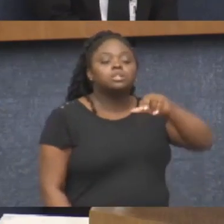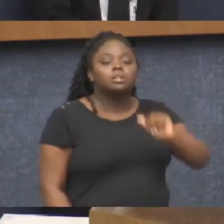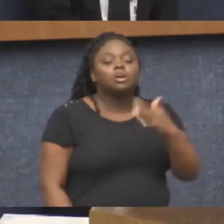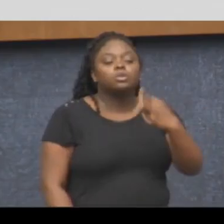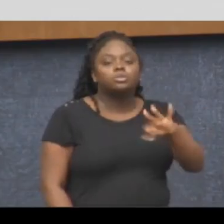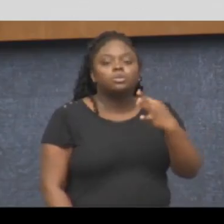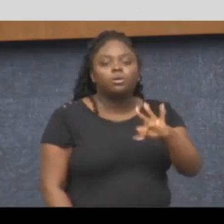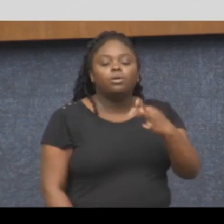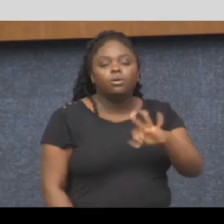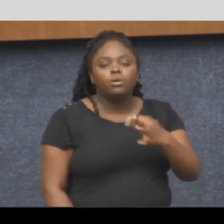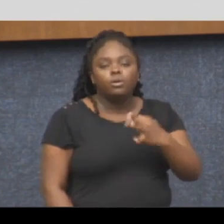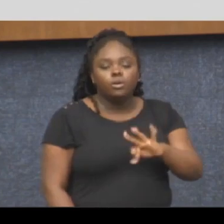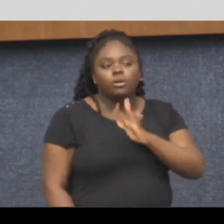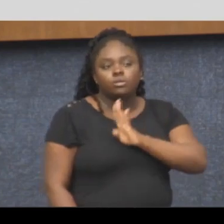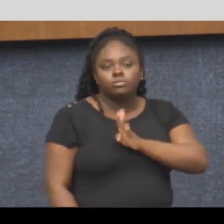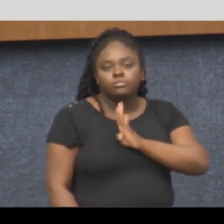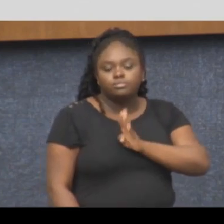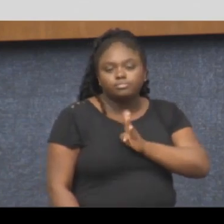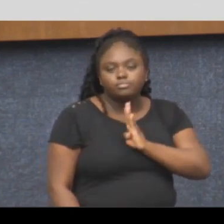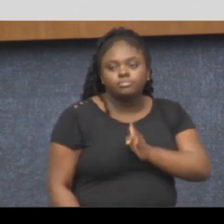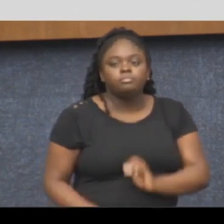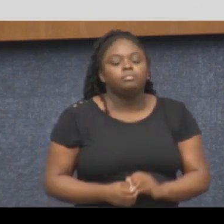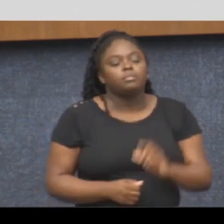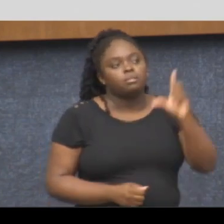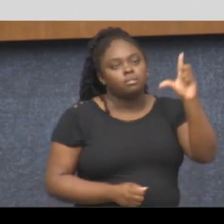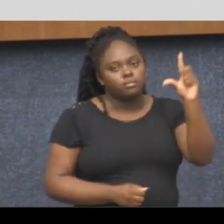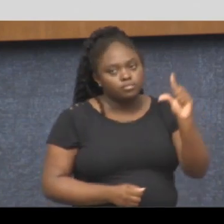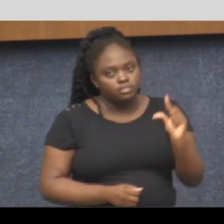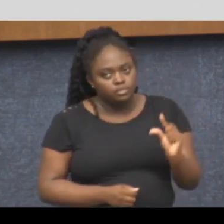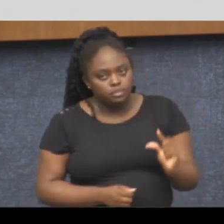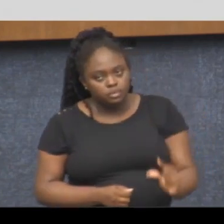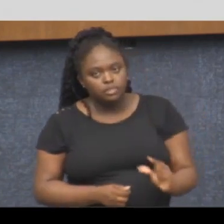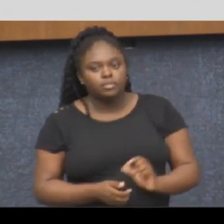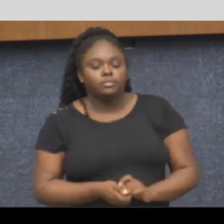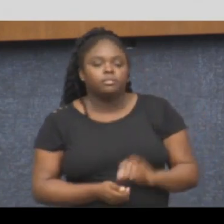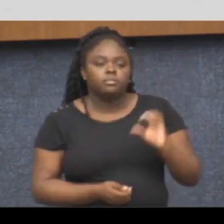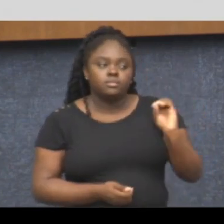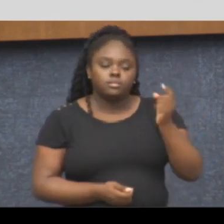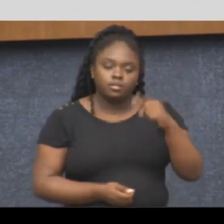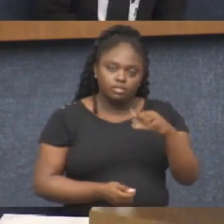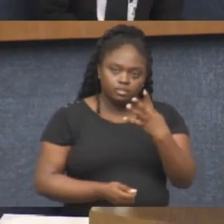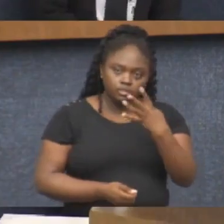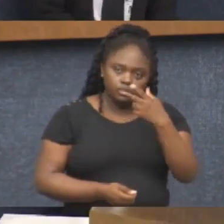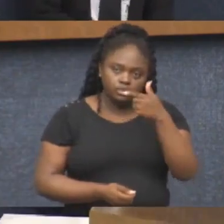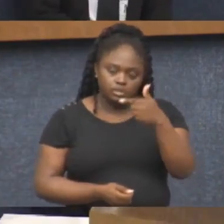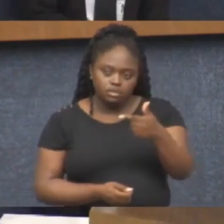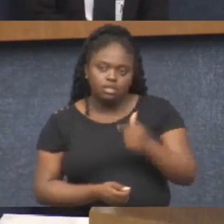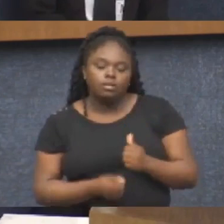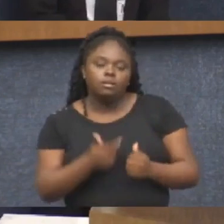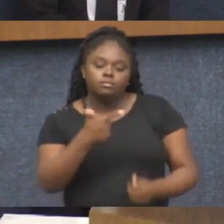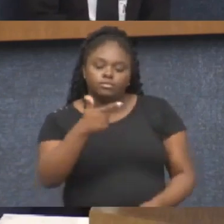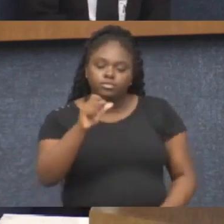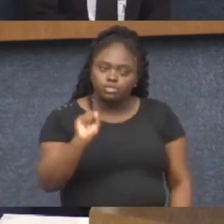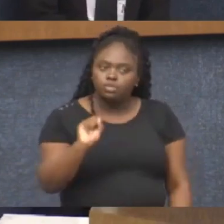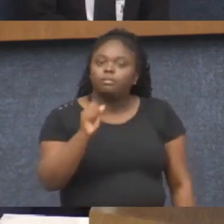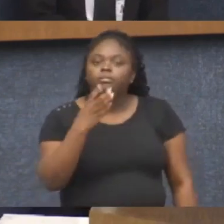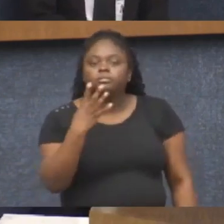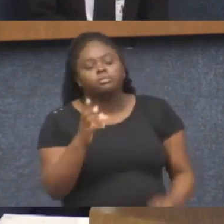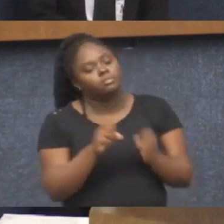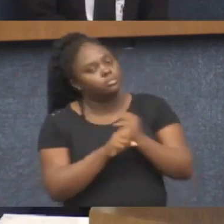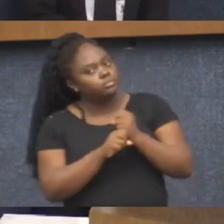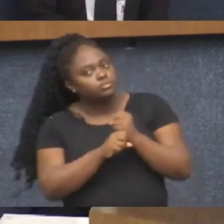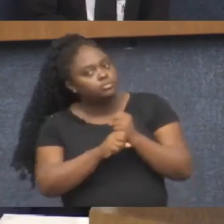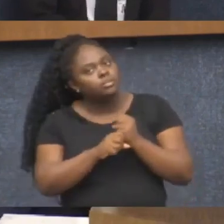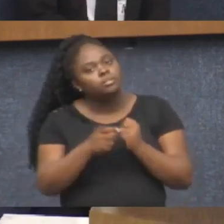menos 47% a cada mês contínuo, 28% em 4 anos, se 100% fossem médico de família, uma redução de 15%,